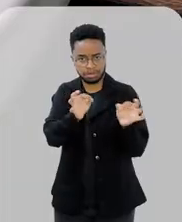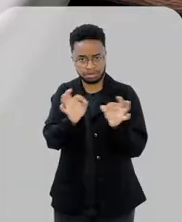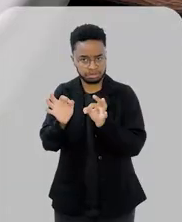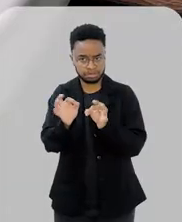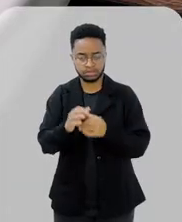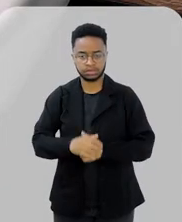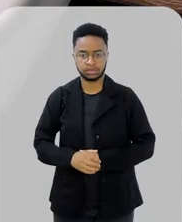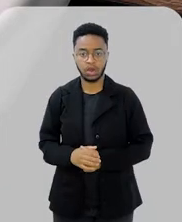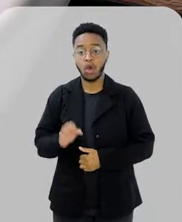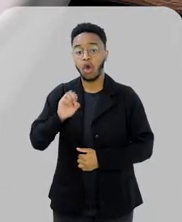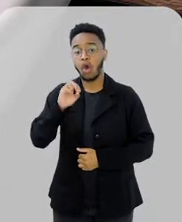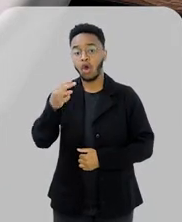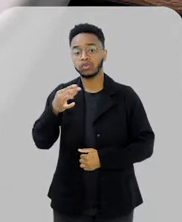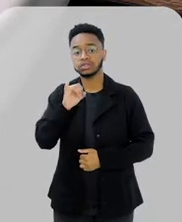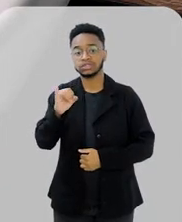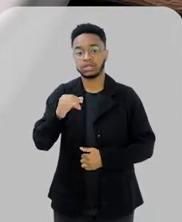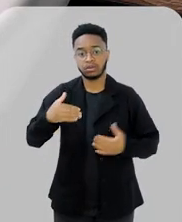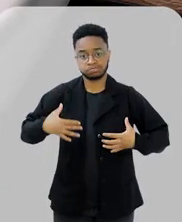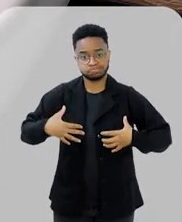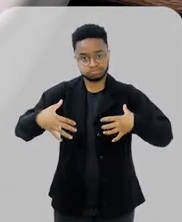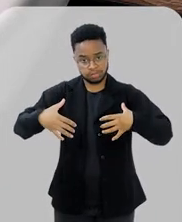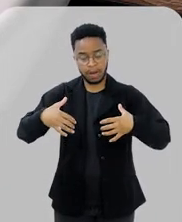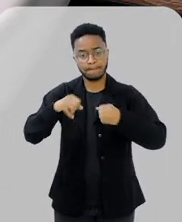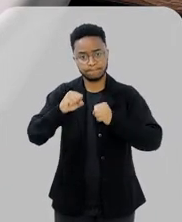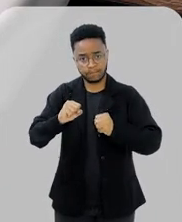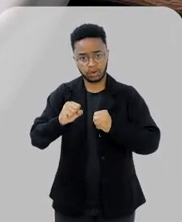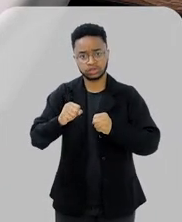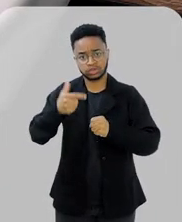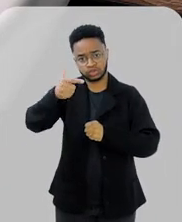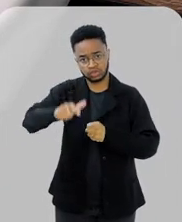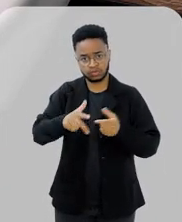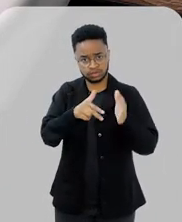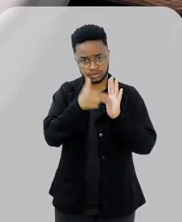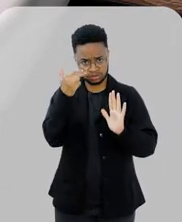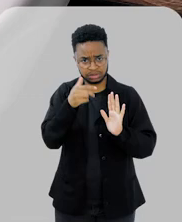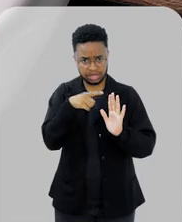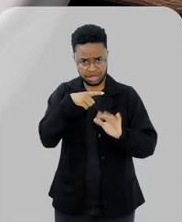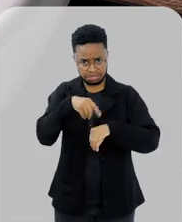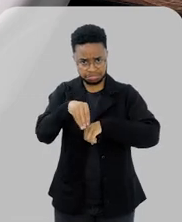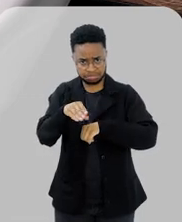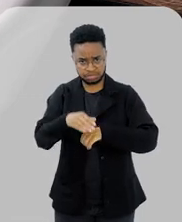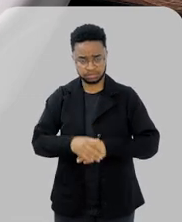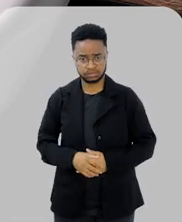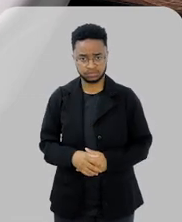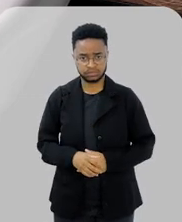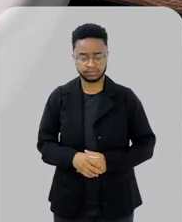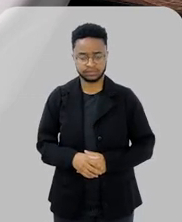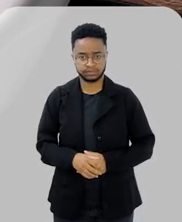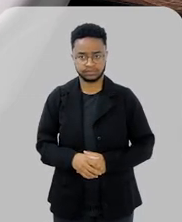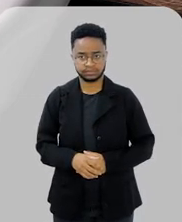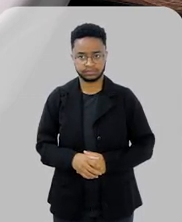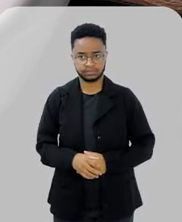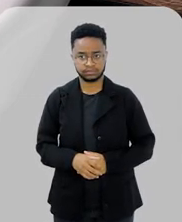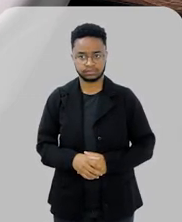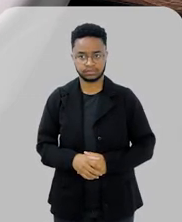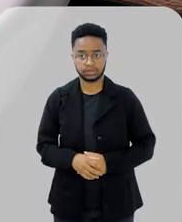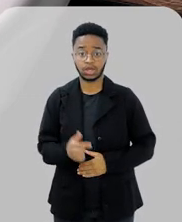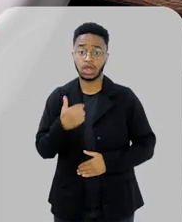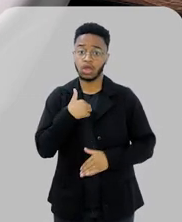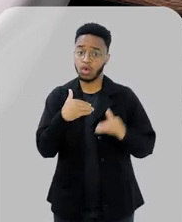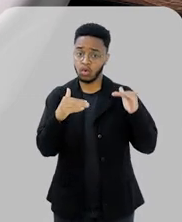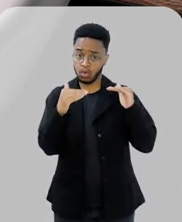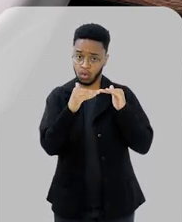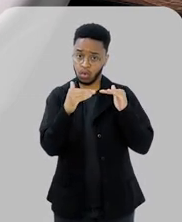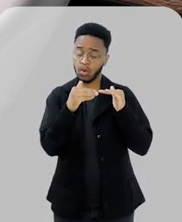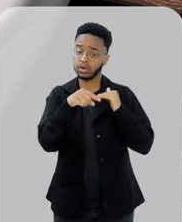relação a isso? Ou se a mama voltar a crescer também, ela pode refazer a cirurgia? Tem essa indicação também? Eu